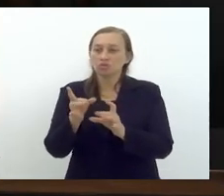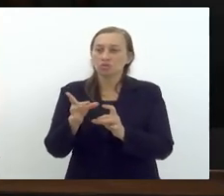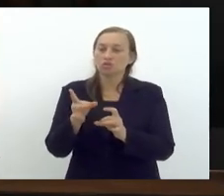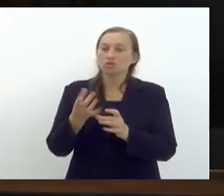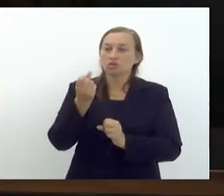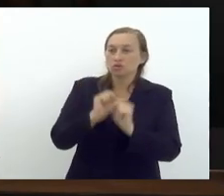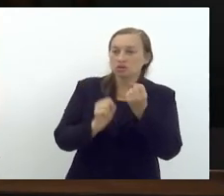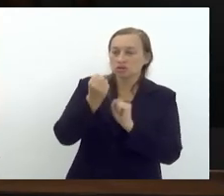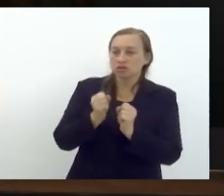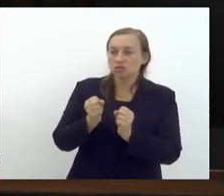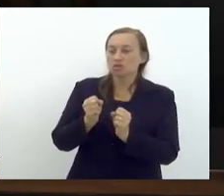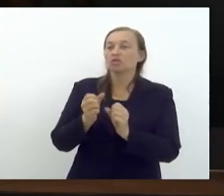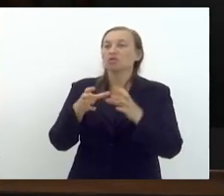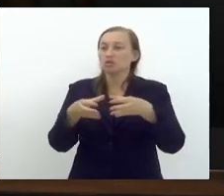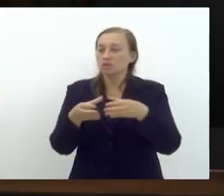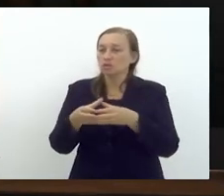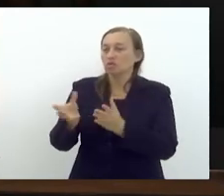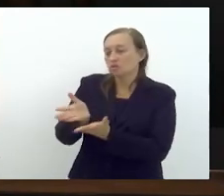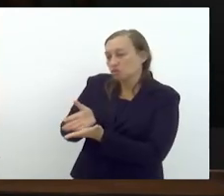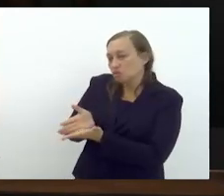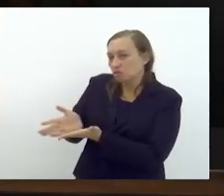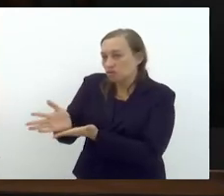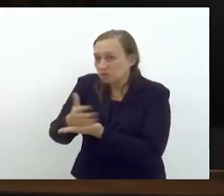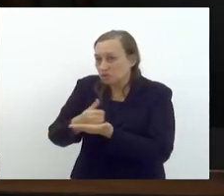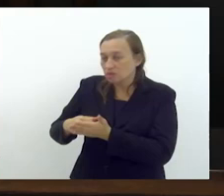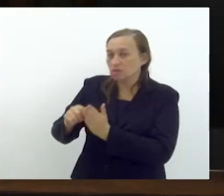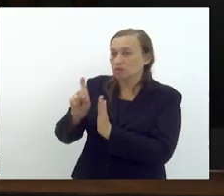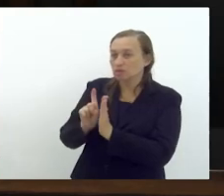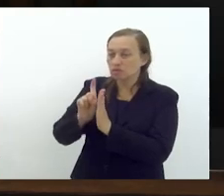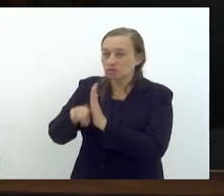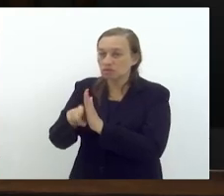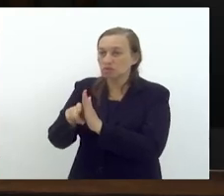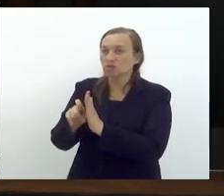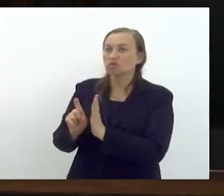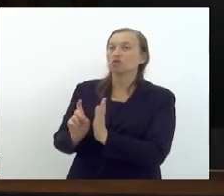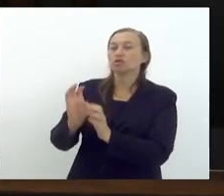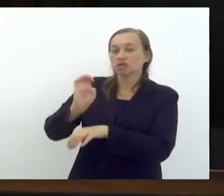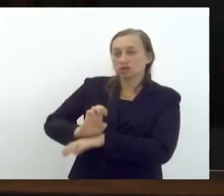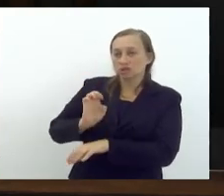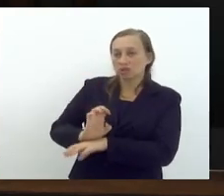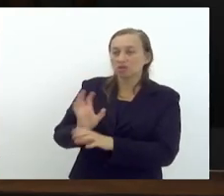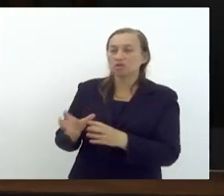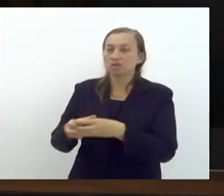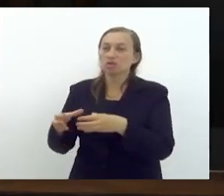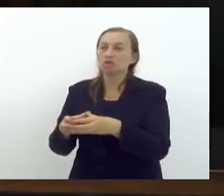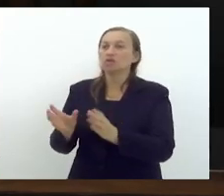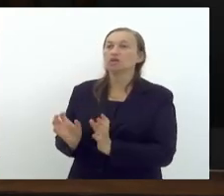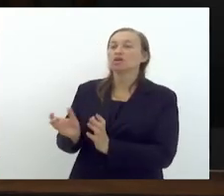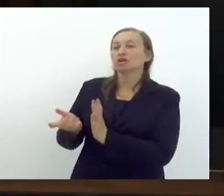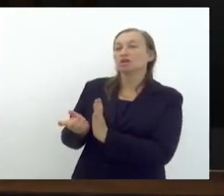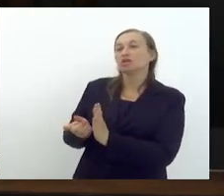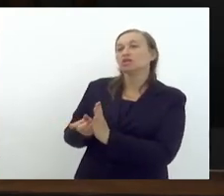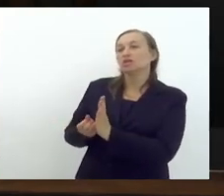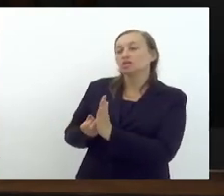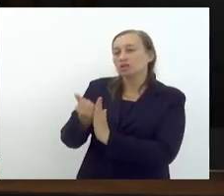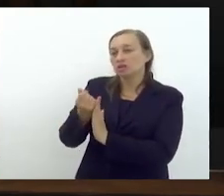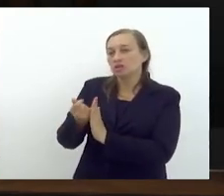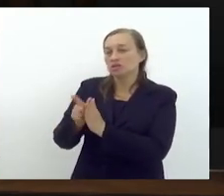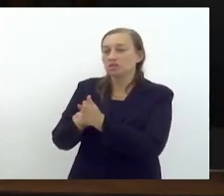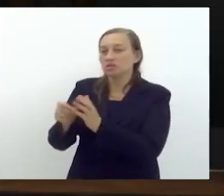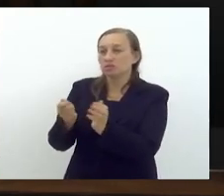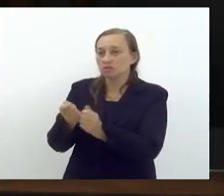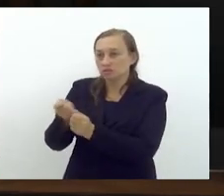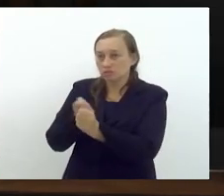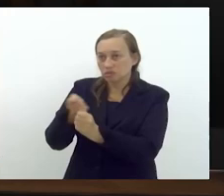controle da arrecadação Estadual de fiscalização financeira dos tributos estaduais e de orçamento Finanças fiscalização financeira